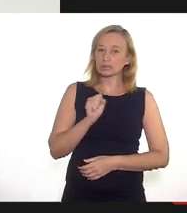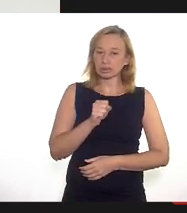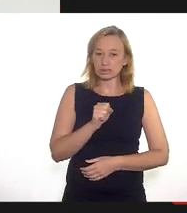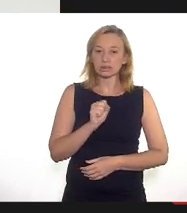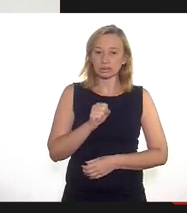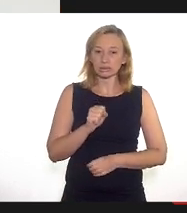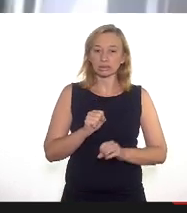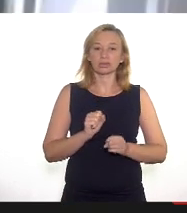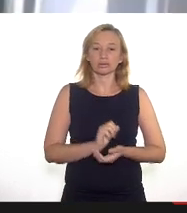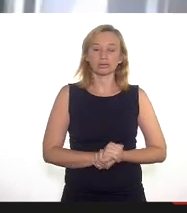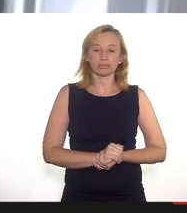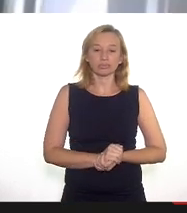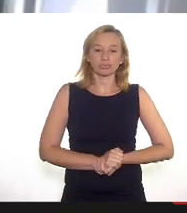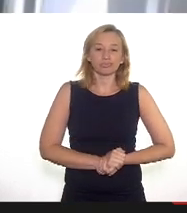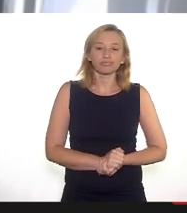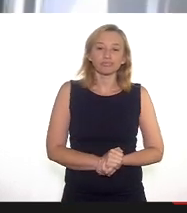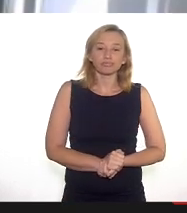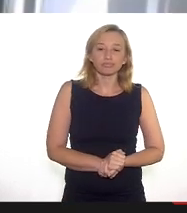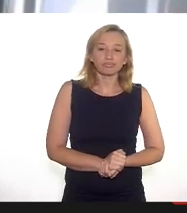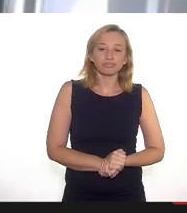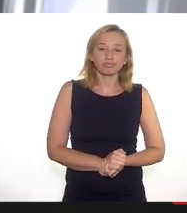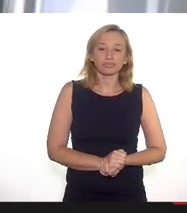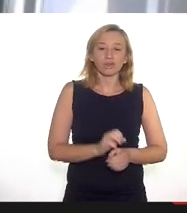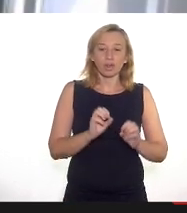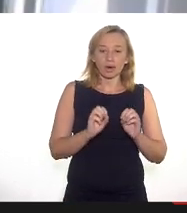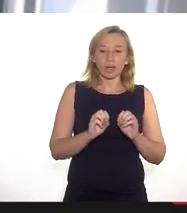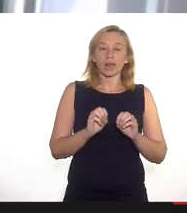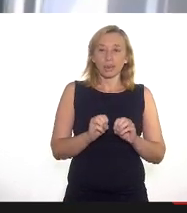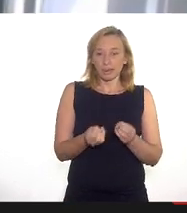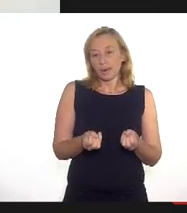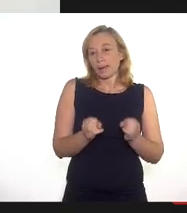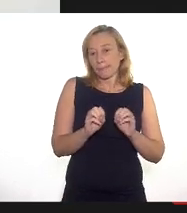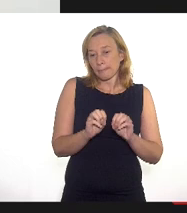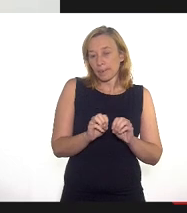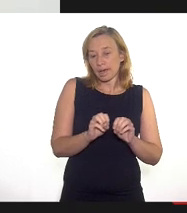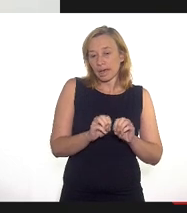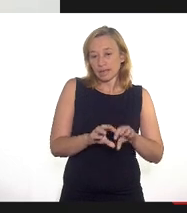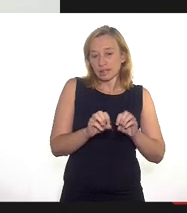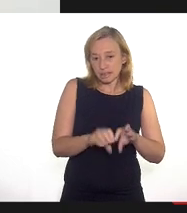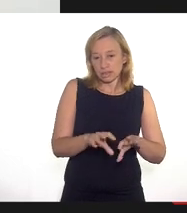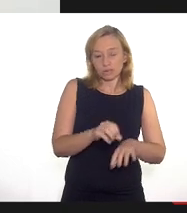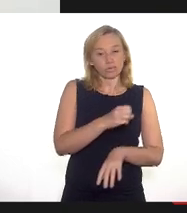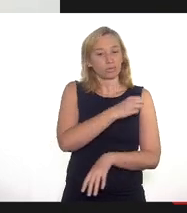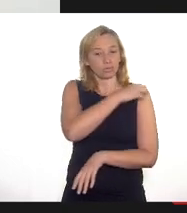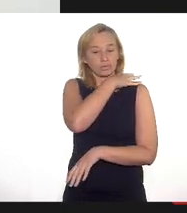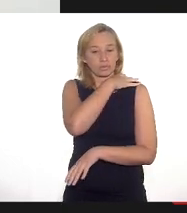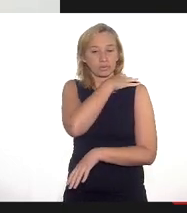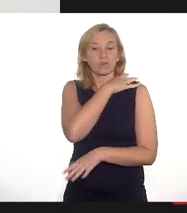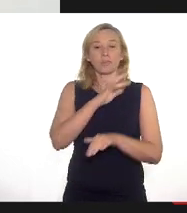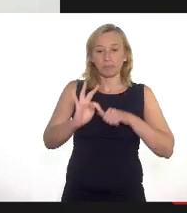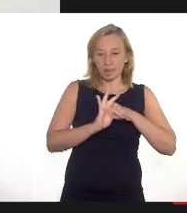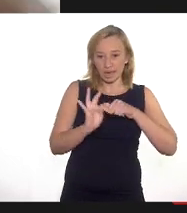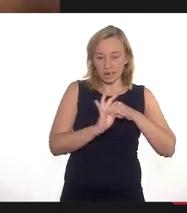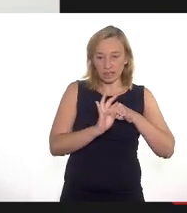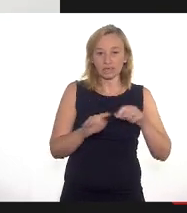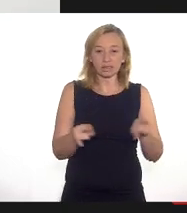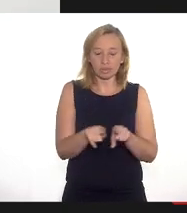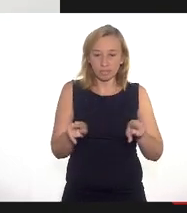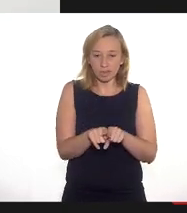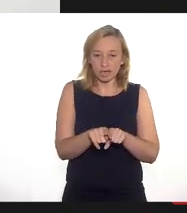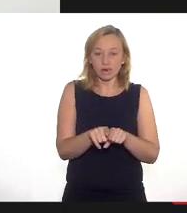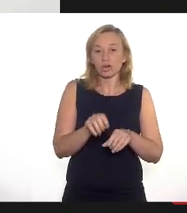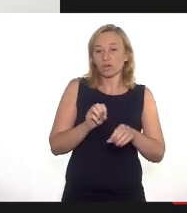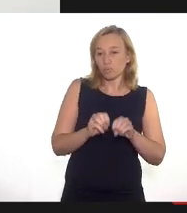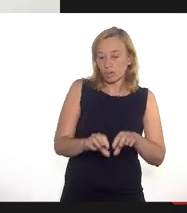médio. Tá? O médio técnico, que a gente tem o integrado e o subsequente. Então, o integrado, a gente conseguiu usar as